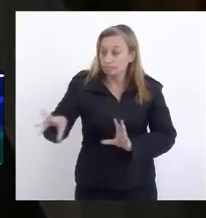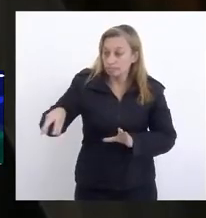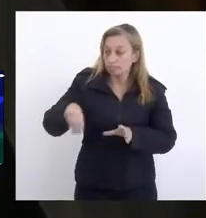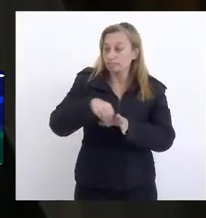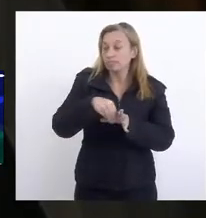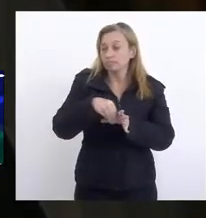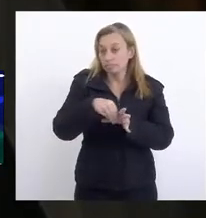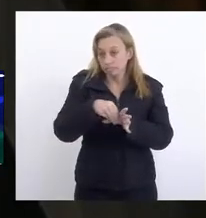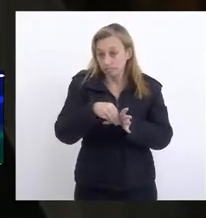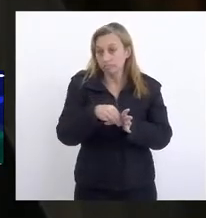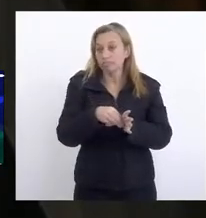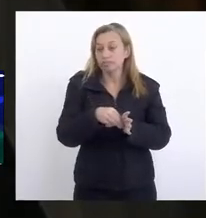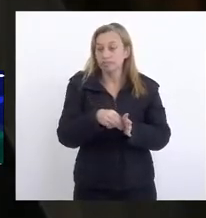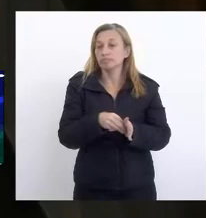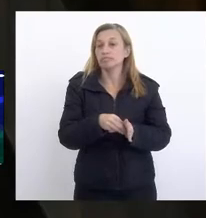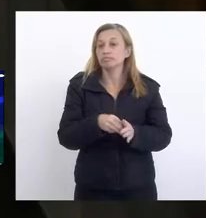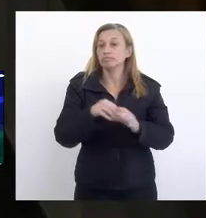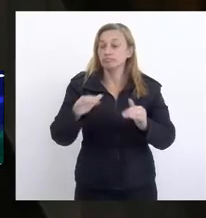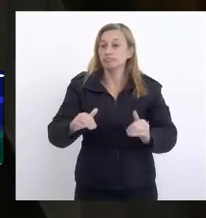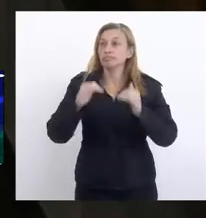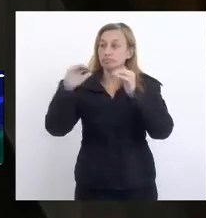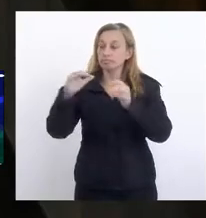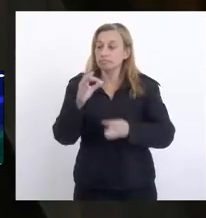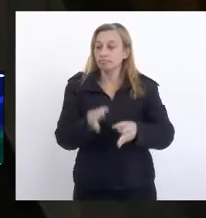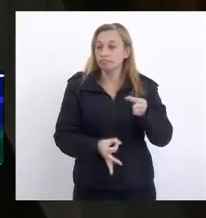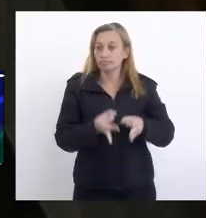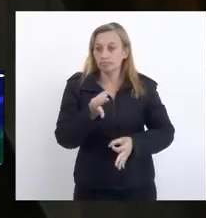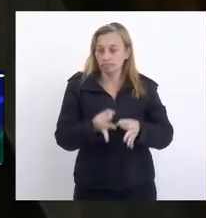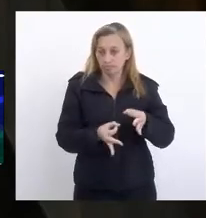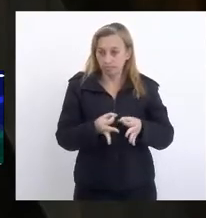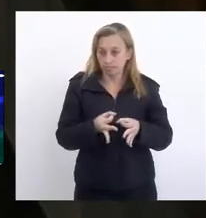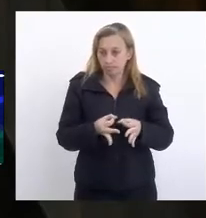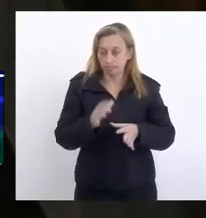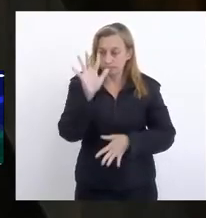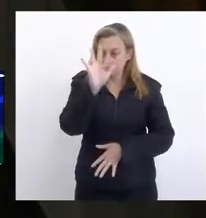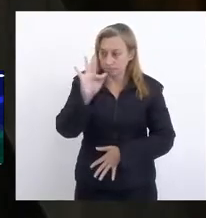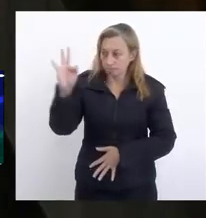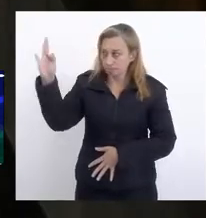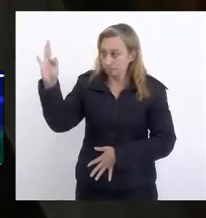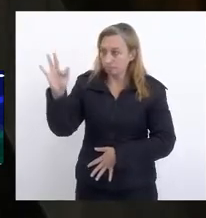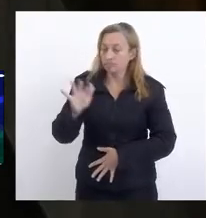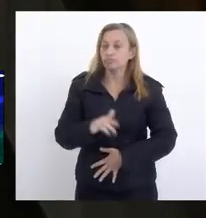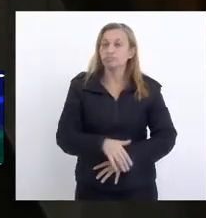incorporado pelo Supremo Tribunal Federal.